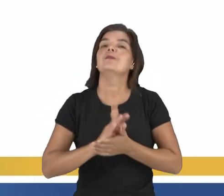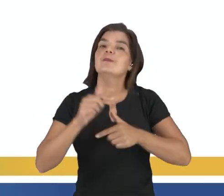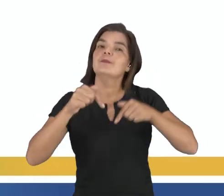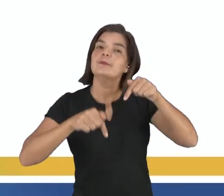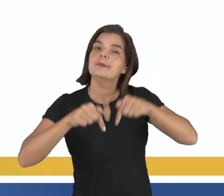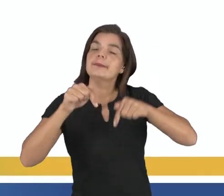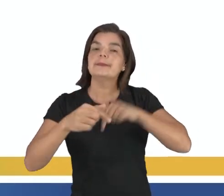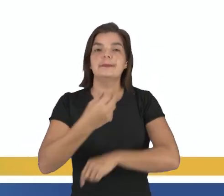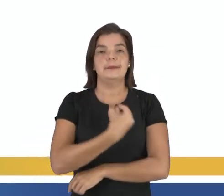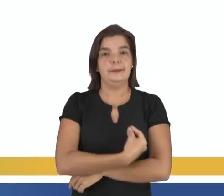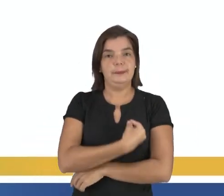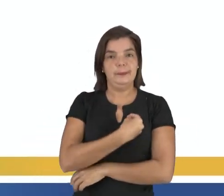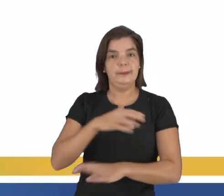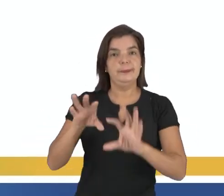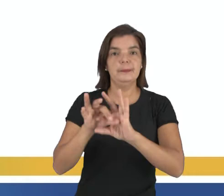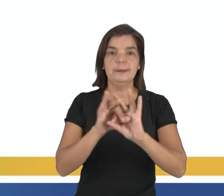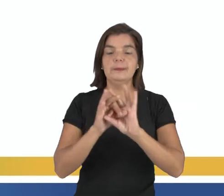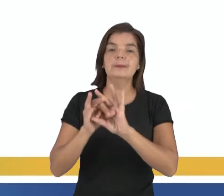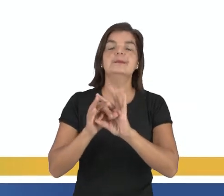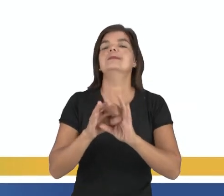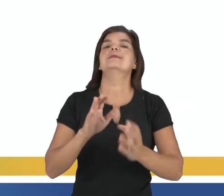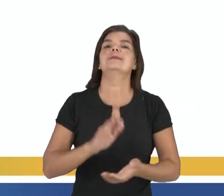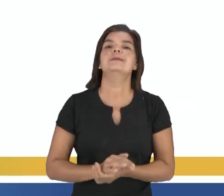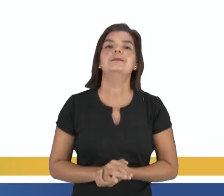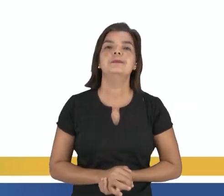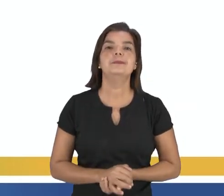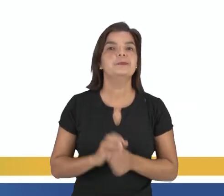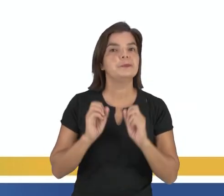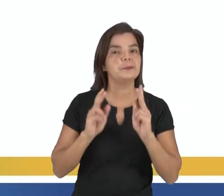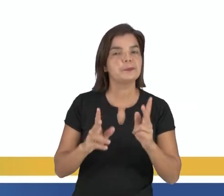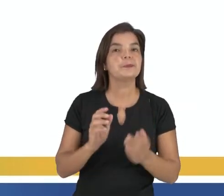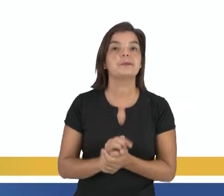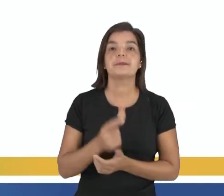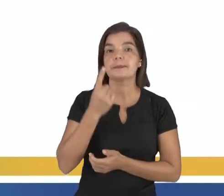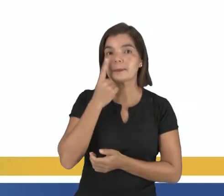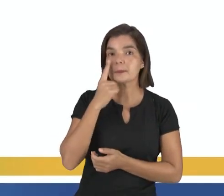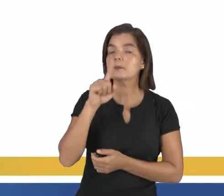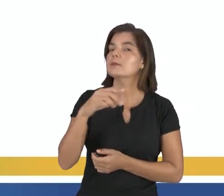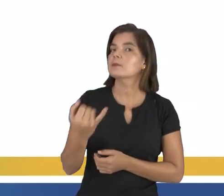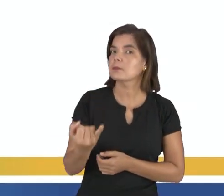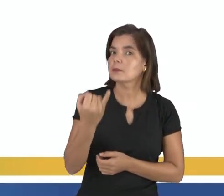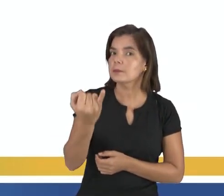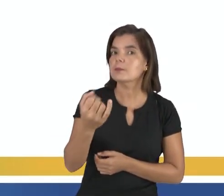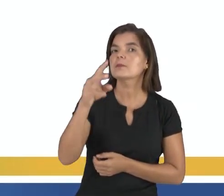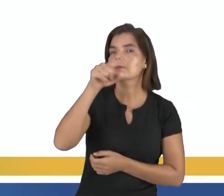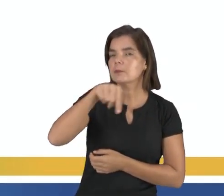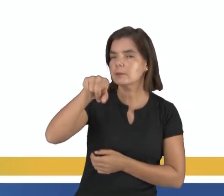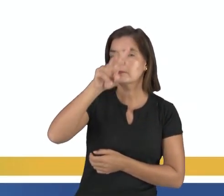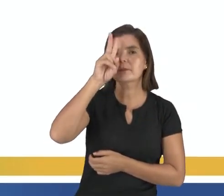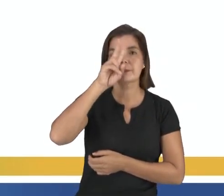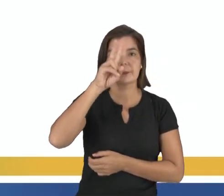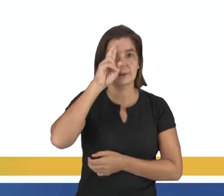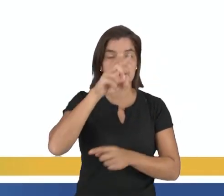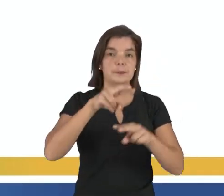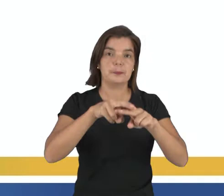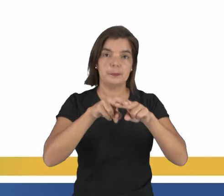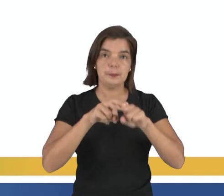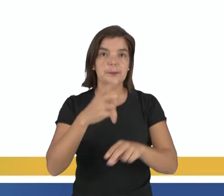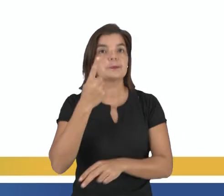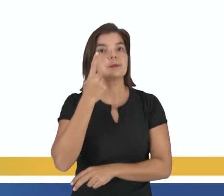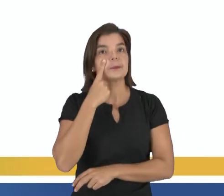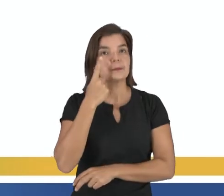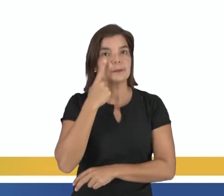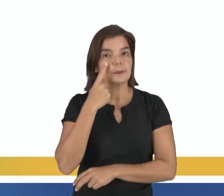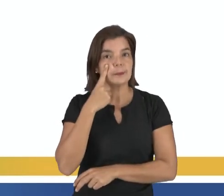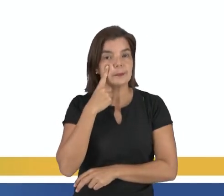estar participando dessa ligação, dessa reação química, ok? Então, isso aqui é muito importante vocês lembrarem. Por isso que quando a gente determina o